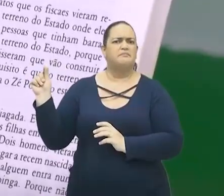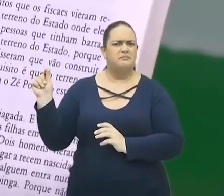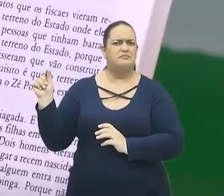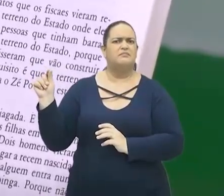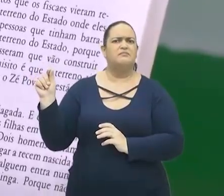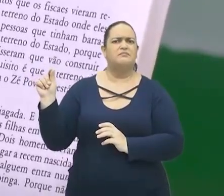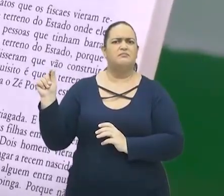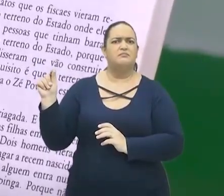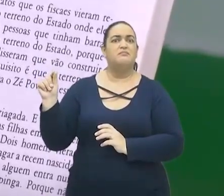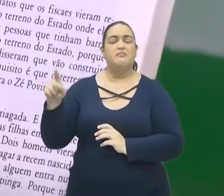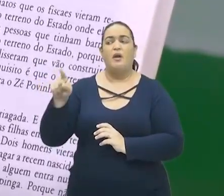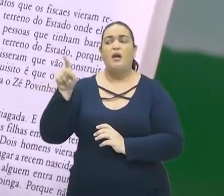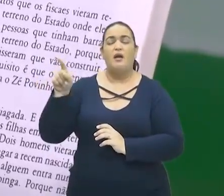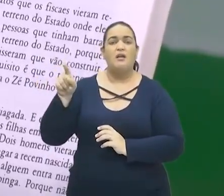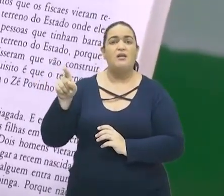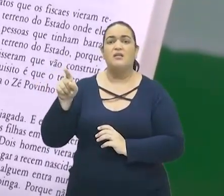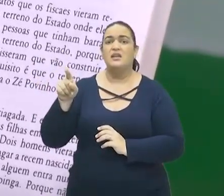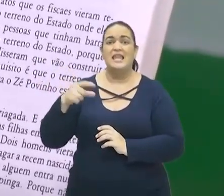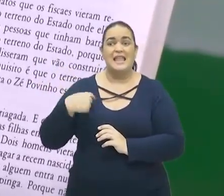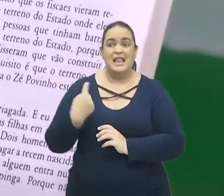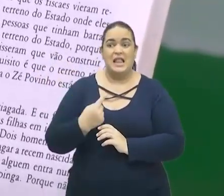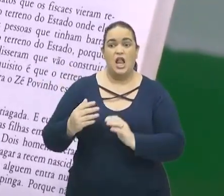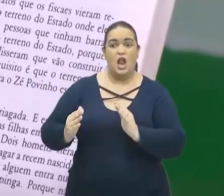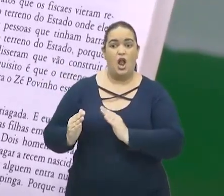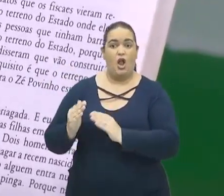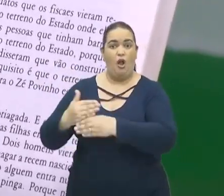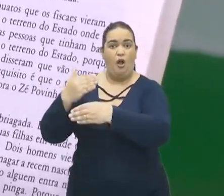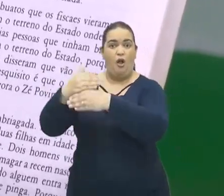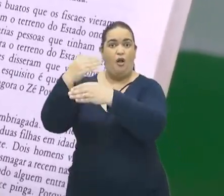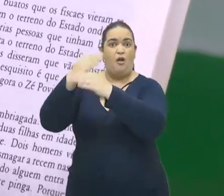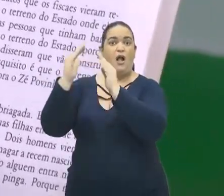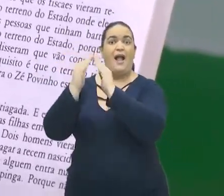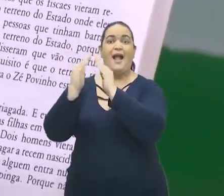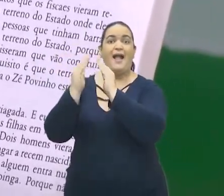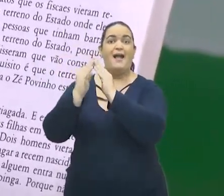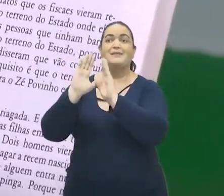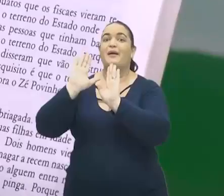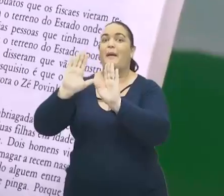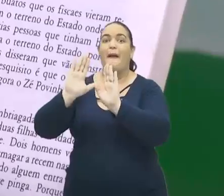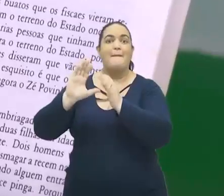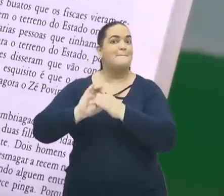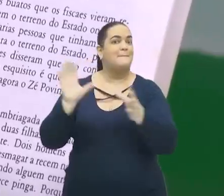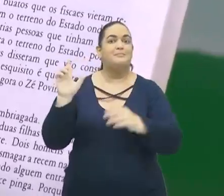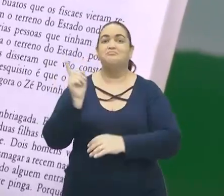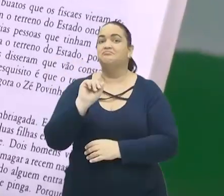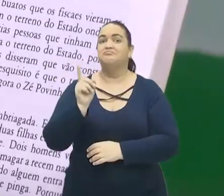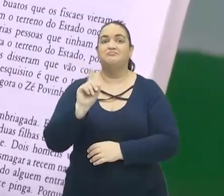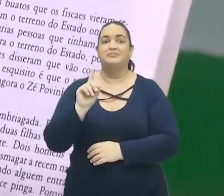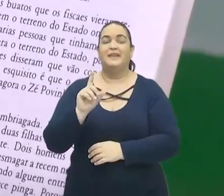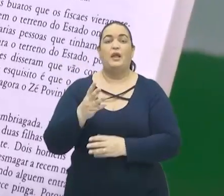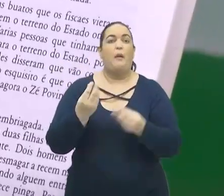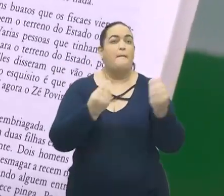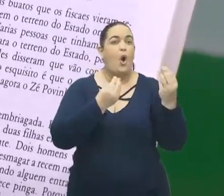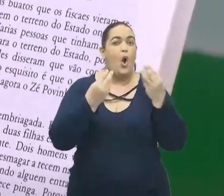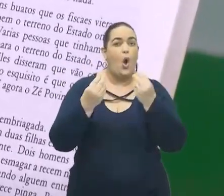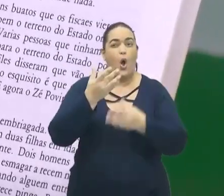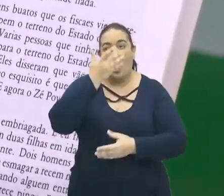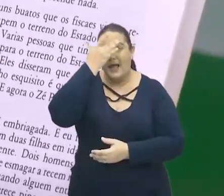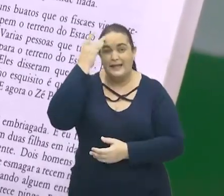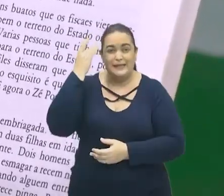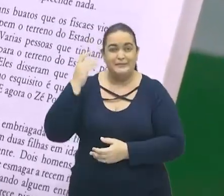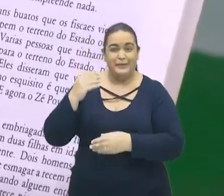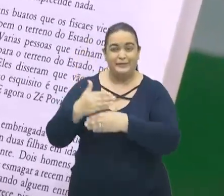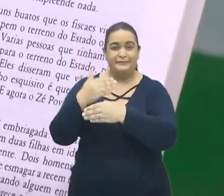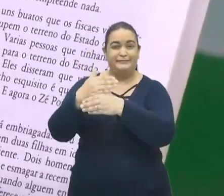Estado, onde eles fizeram barracões sem ordem. Várias pessoas que tinham barracões aqui